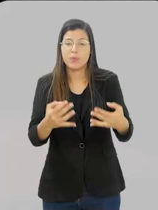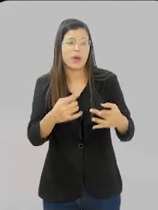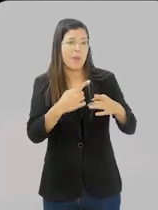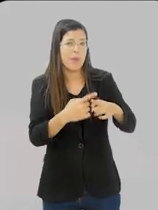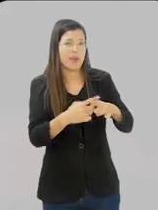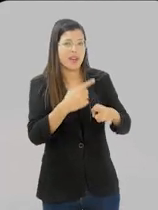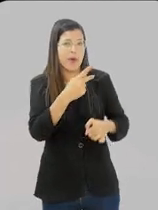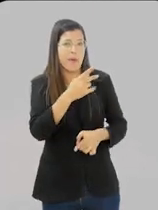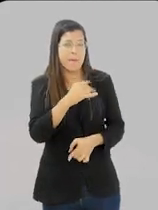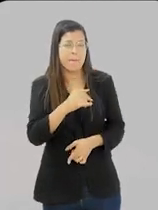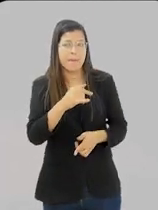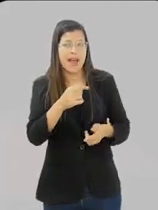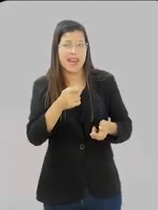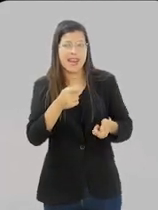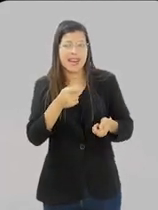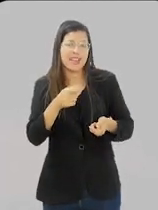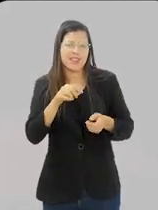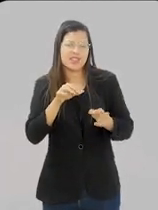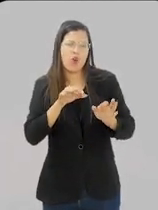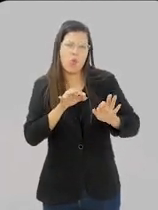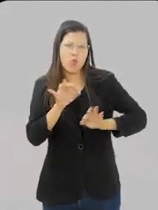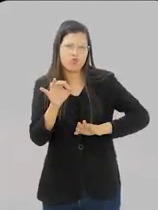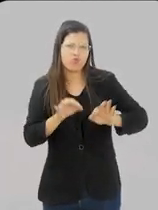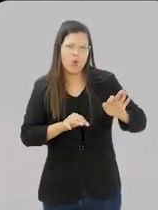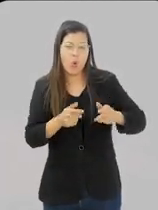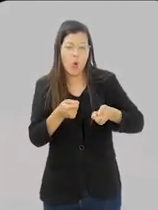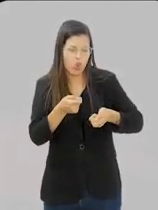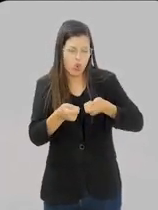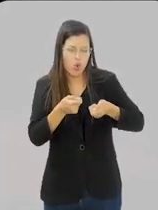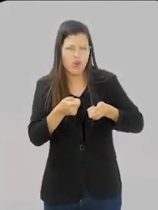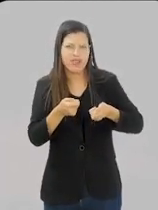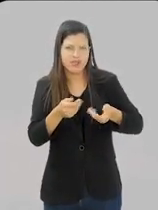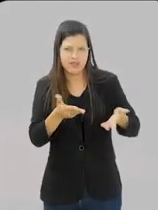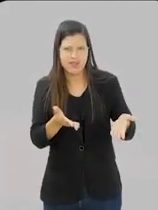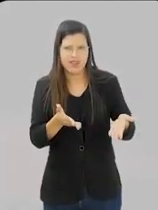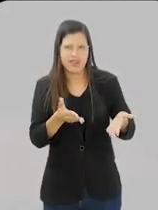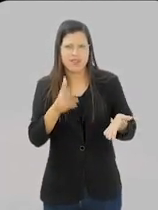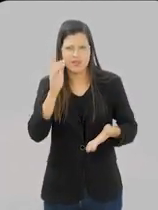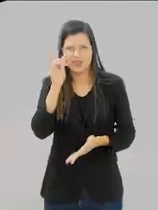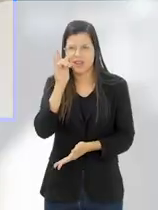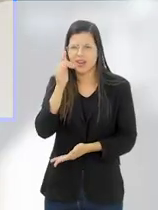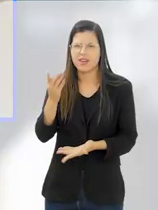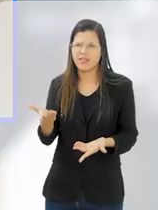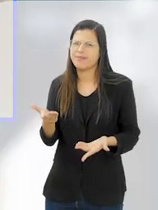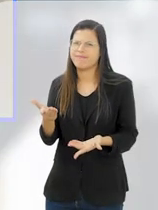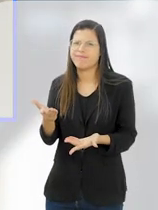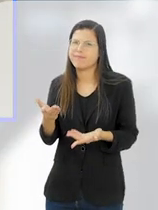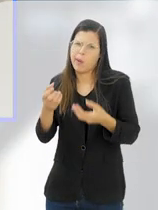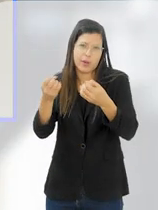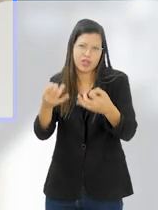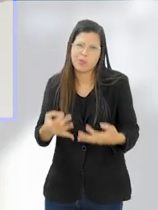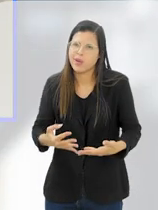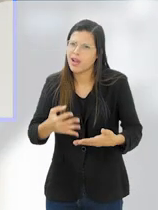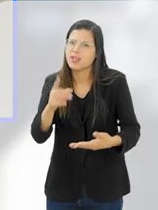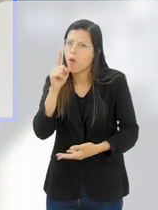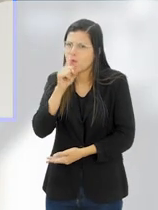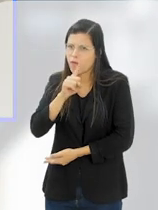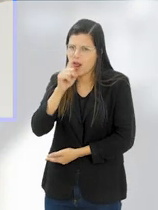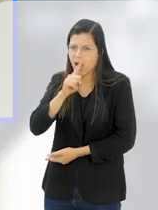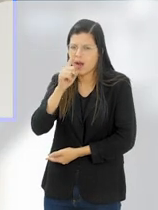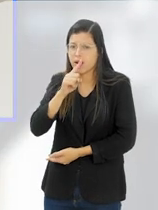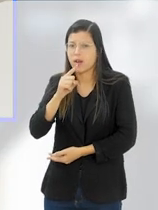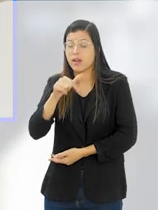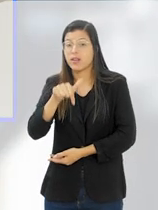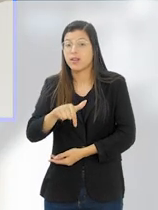porque os pais estão administrando a conta, né? A justificativa é Exatamente, essa isso é porque. uma justificativa muito capenga, né? Quer dizer,